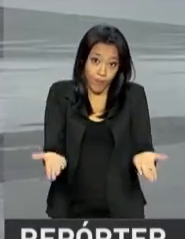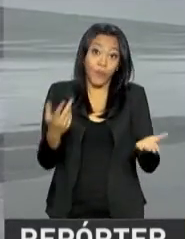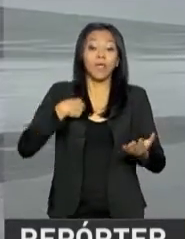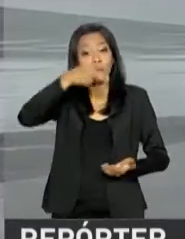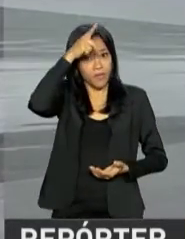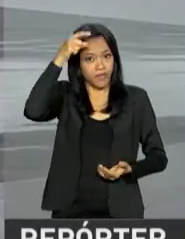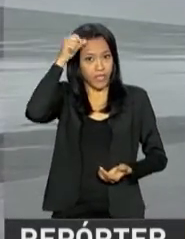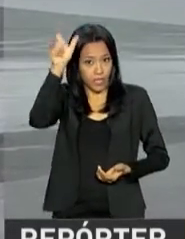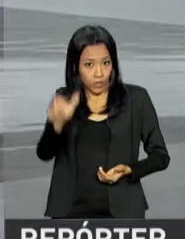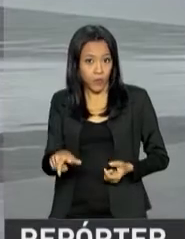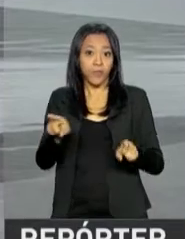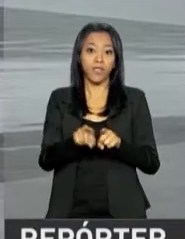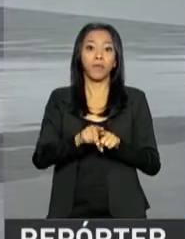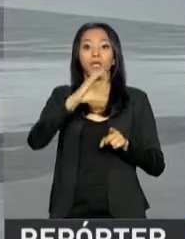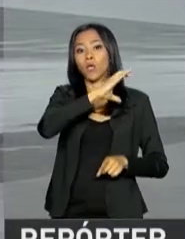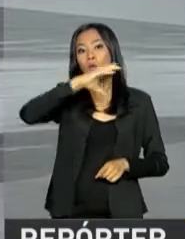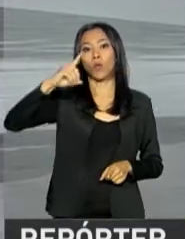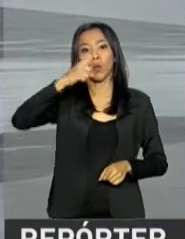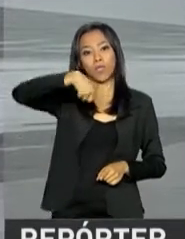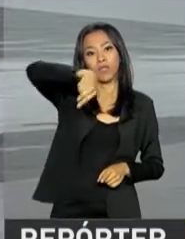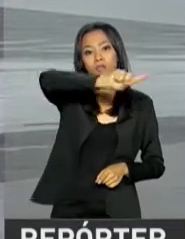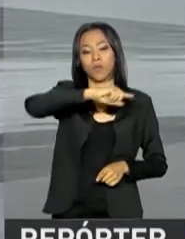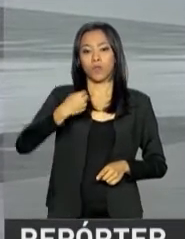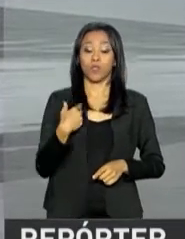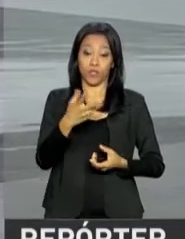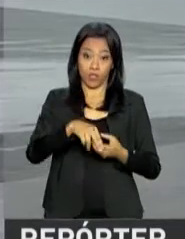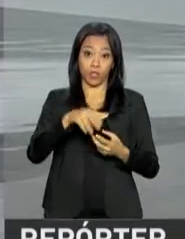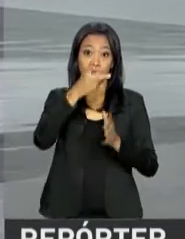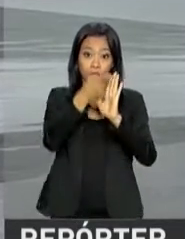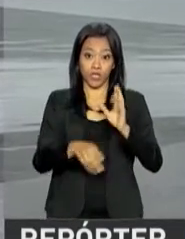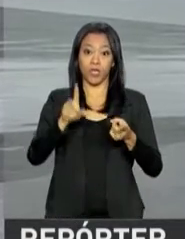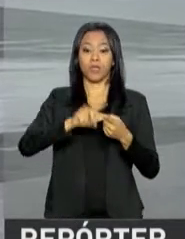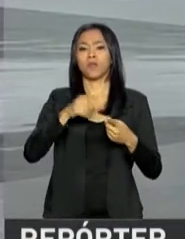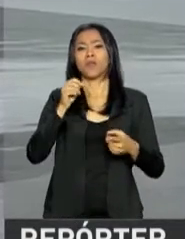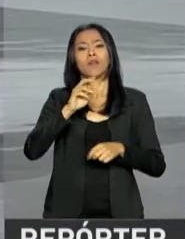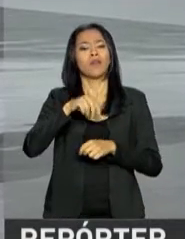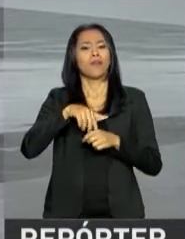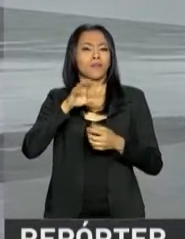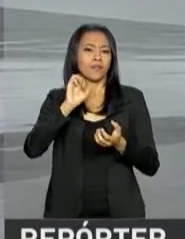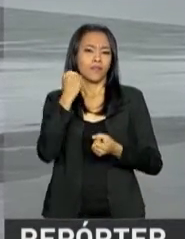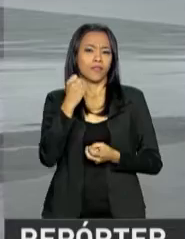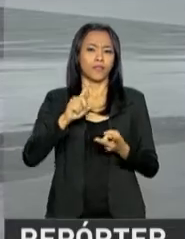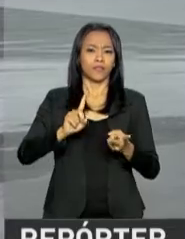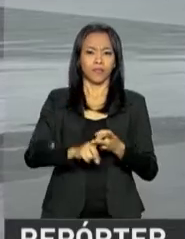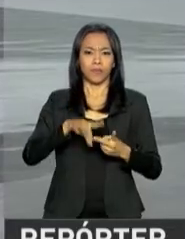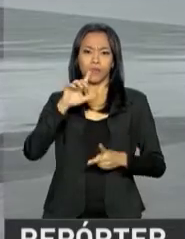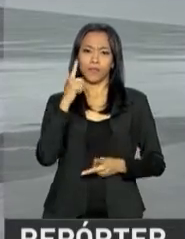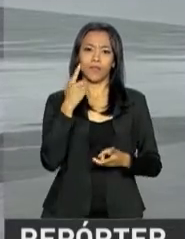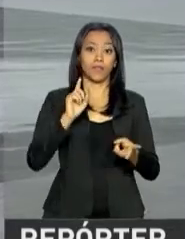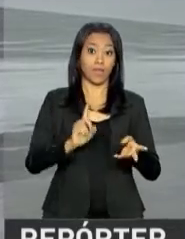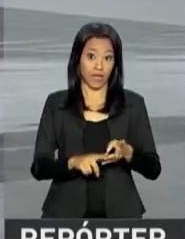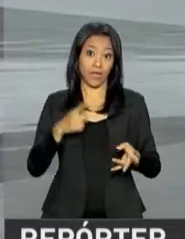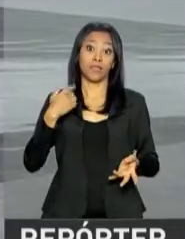prefeitos e os coordenadores dos projetos de boa vista em roraima aracaju sergipe morrinhos em goiás